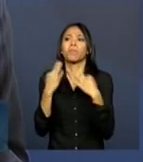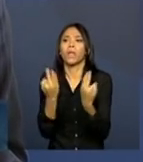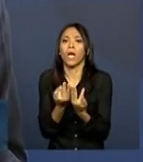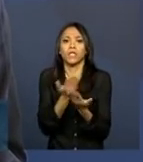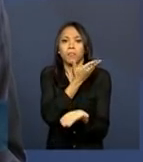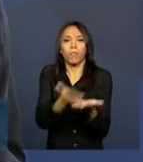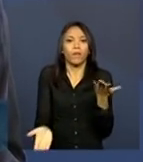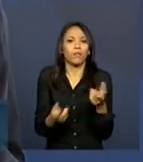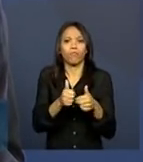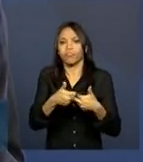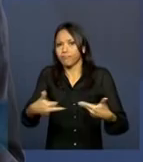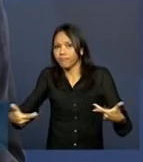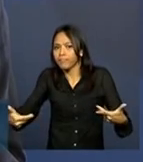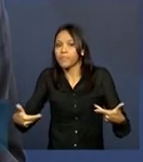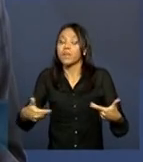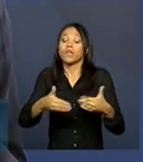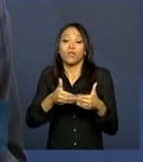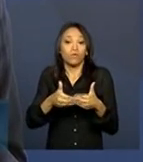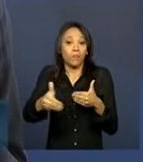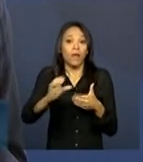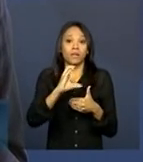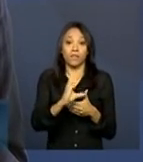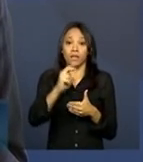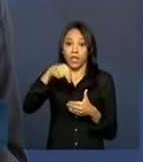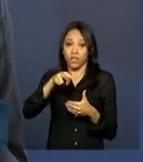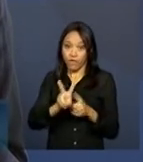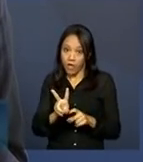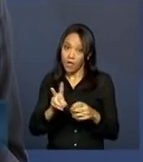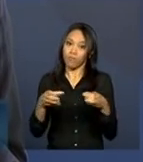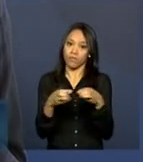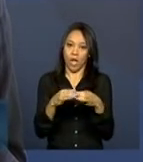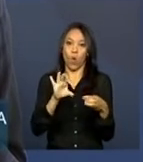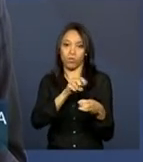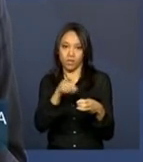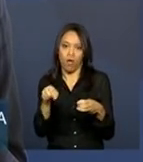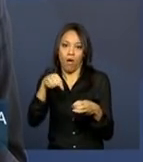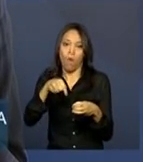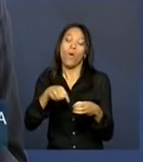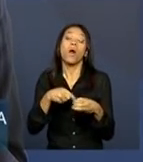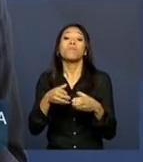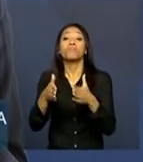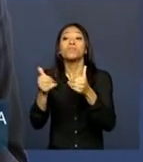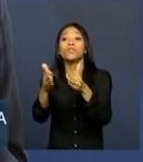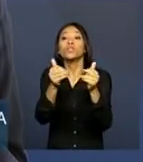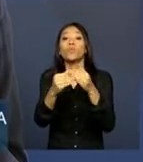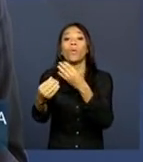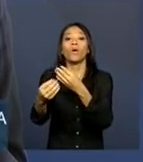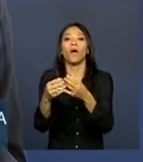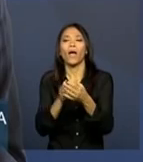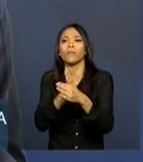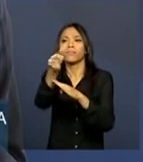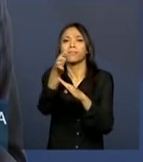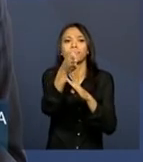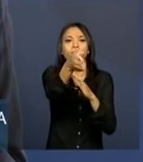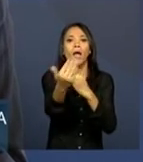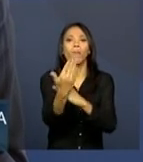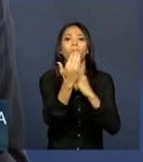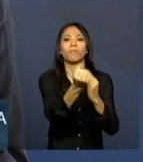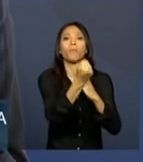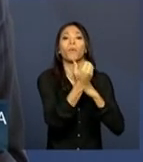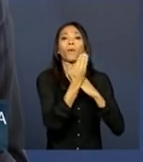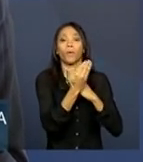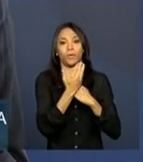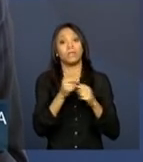no curso de suas atividades a CNV contou ainda com a contribuição de órgãos públicos nacionais e organismos internacionais de